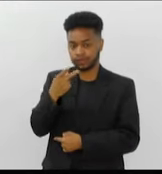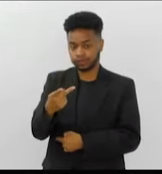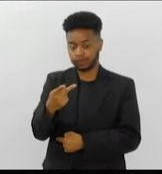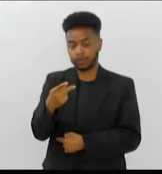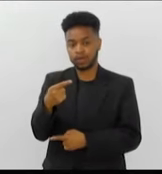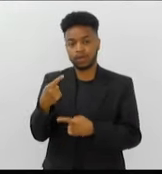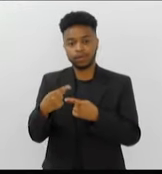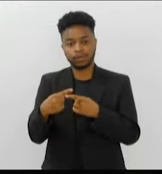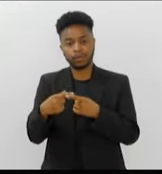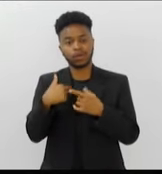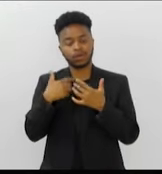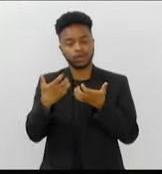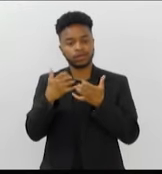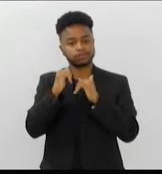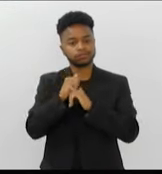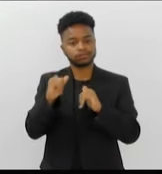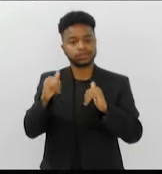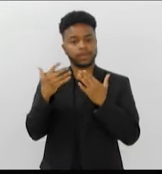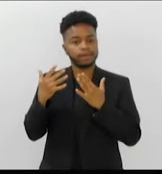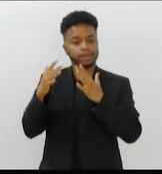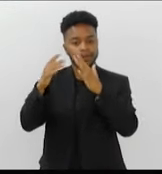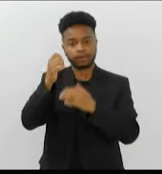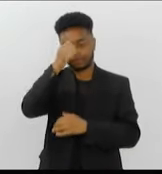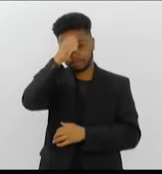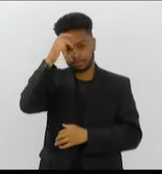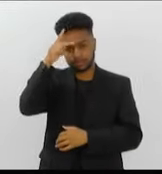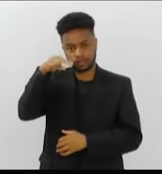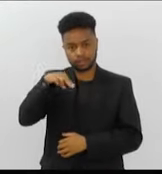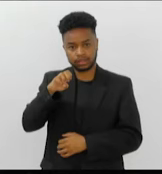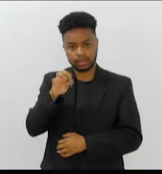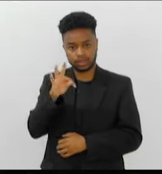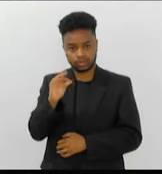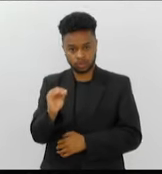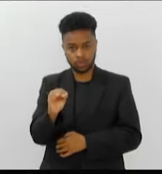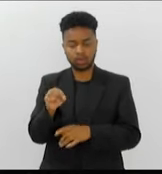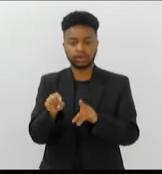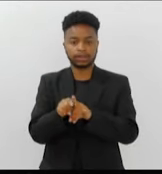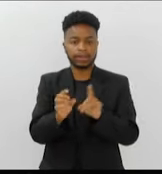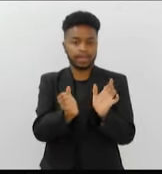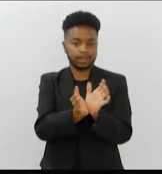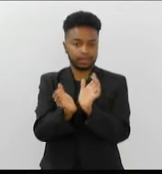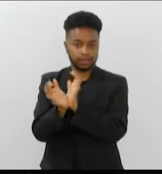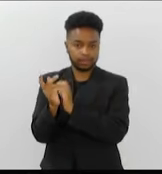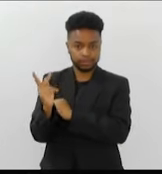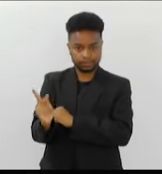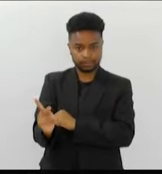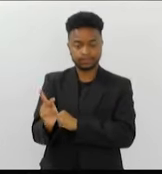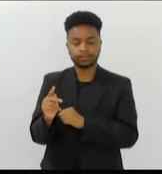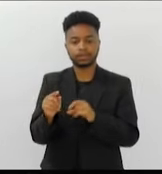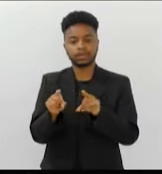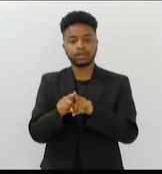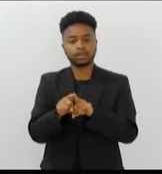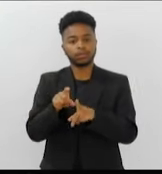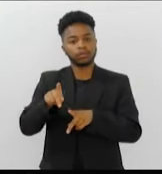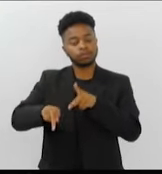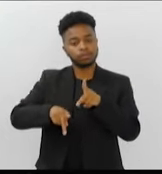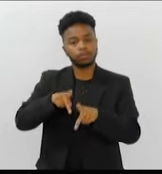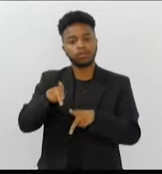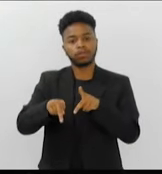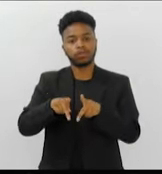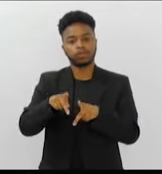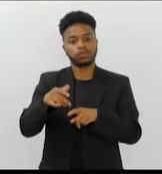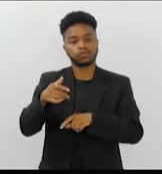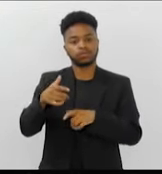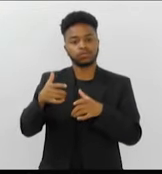para parabenizar o prefeito Neto, toda a sua equipe e a população de